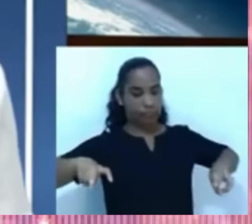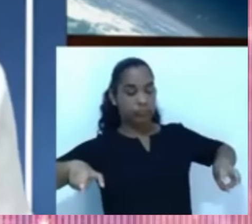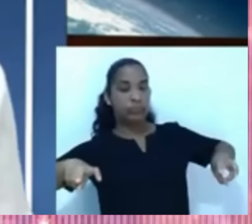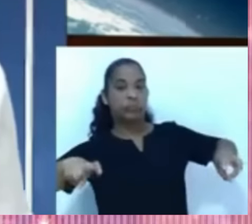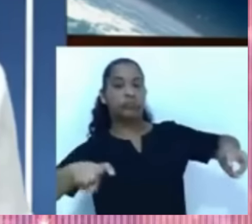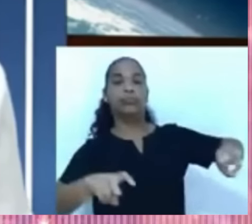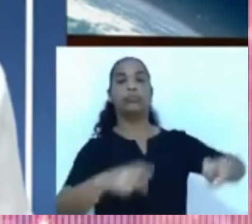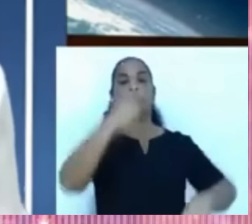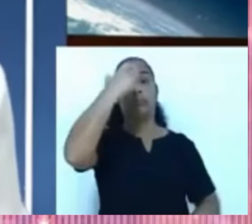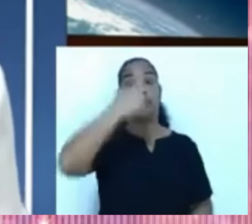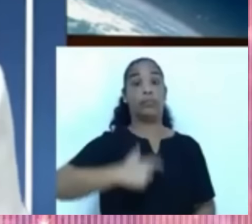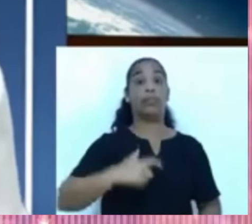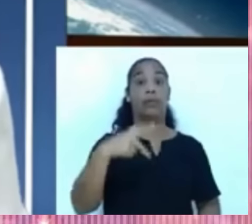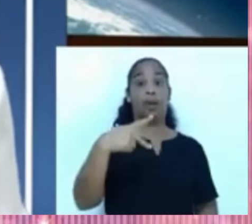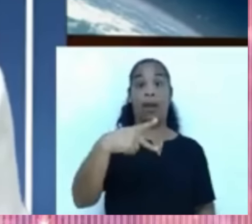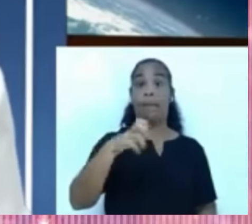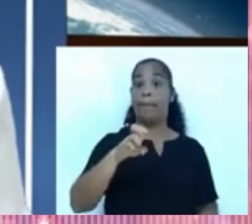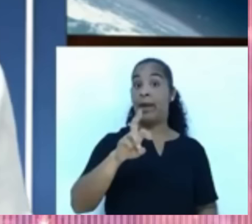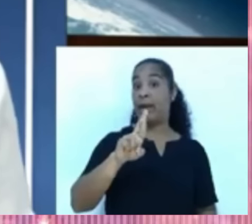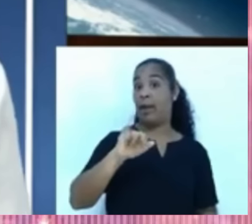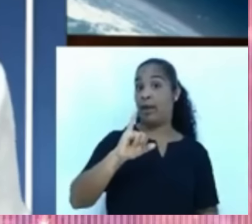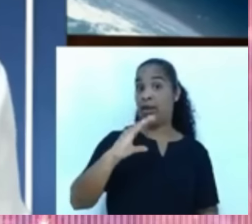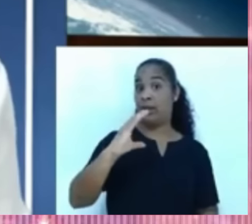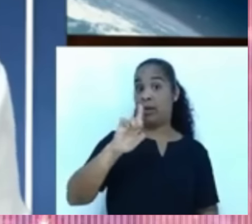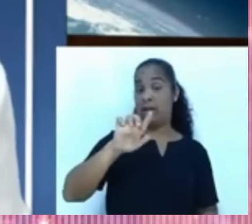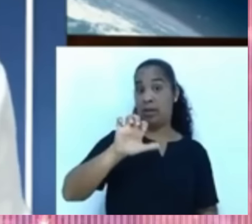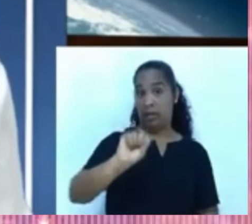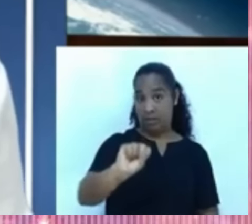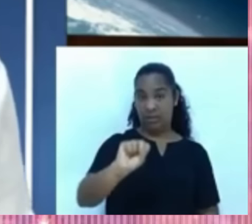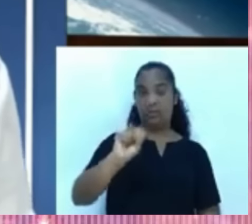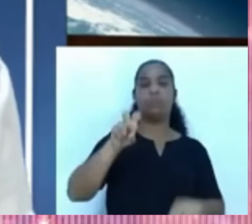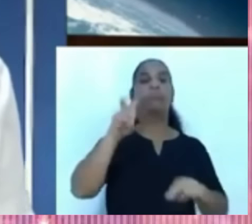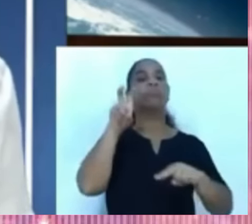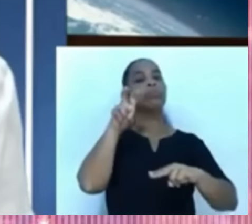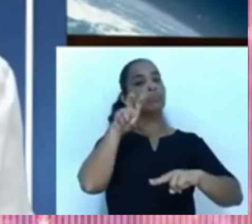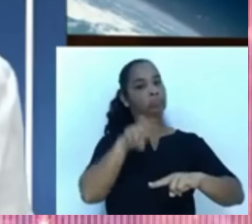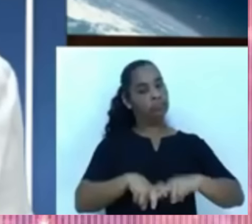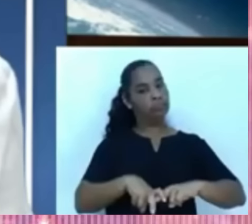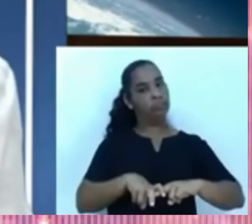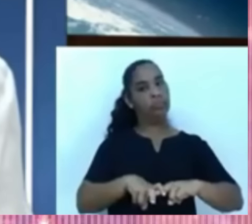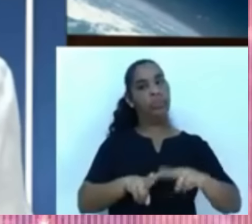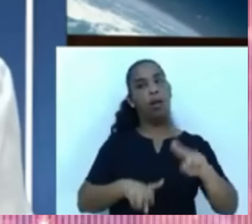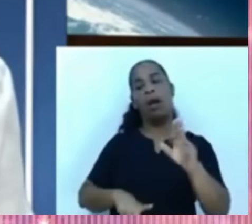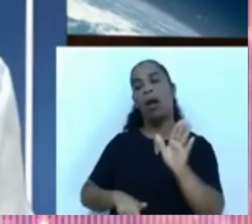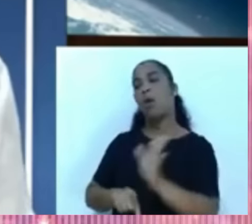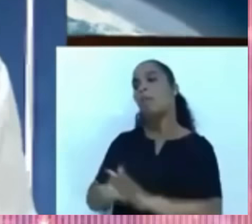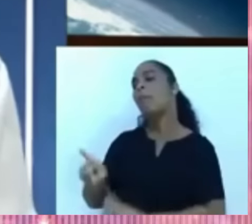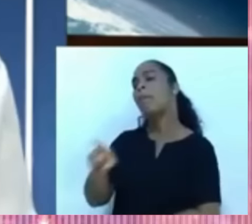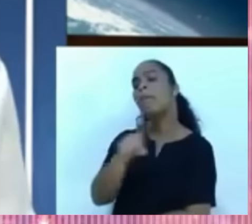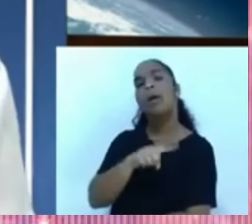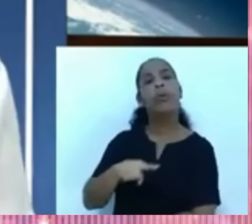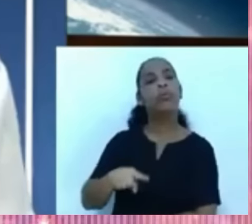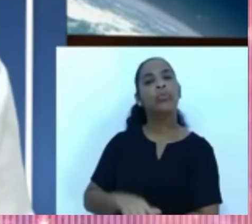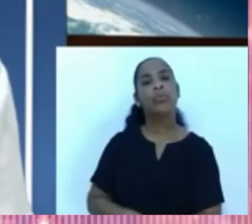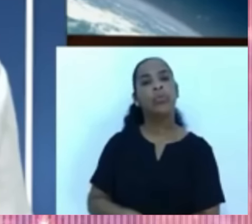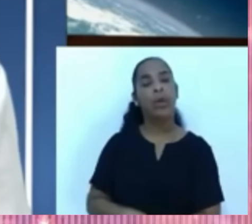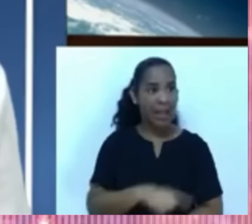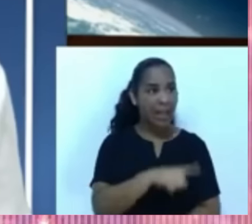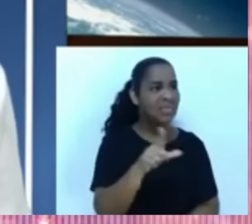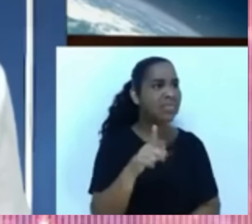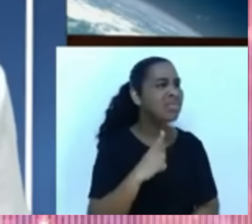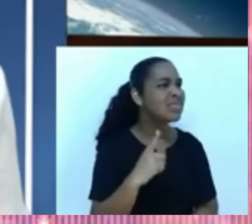Péricles o homem perfeito sentou-se e perguntou por acaso existe aqui